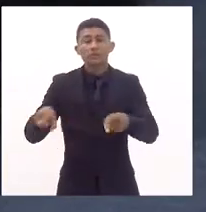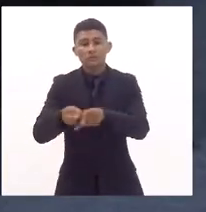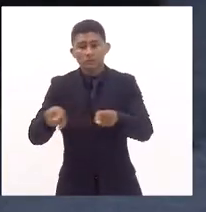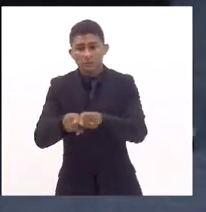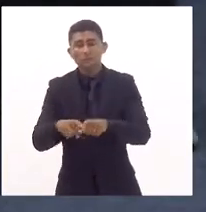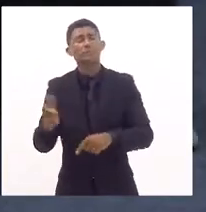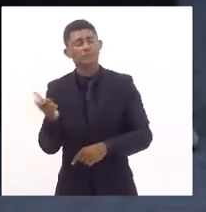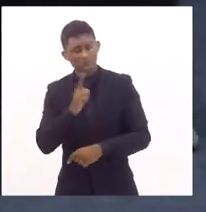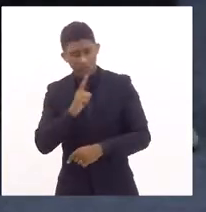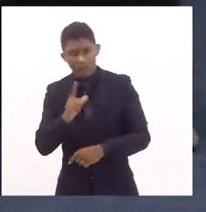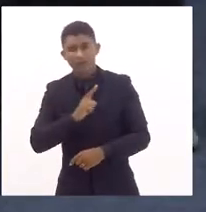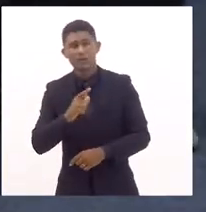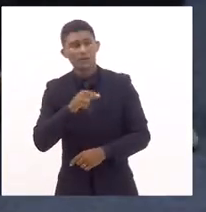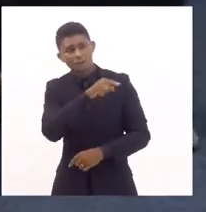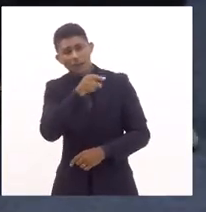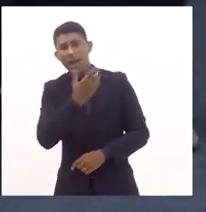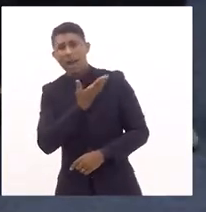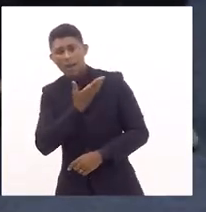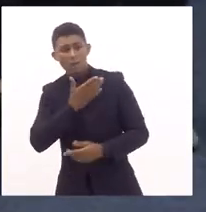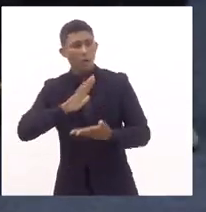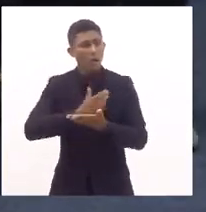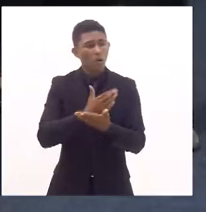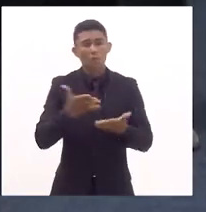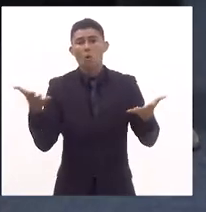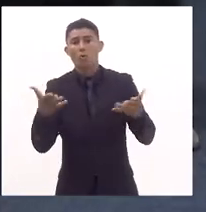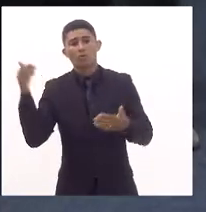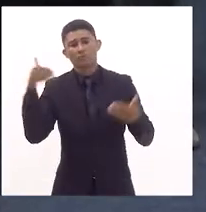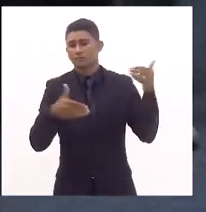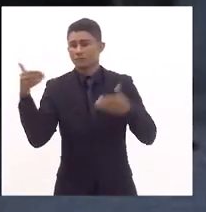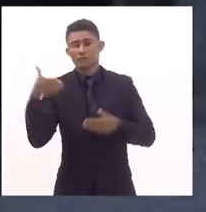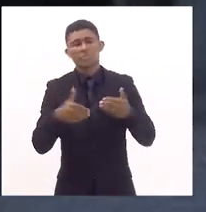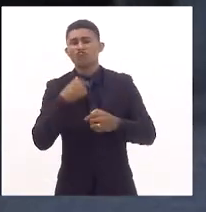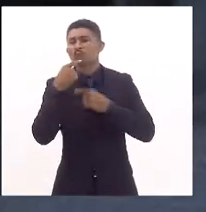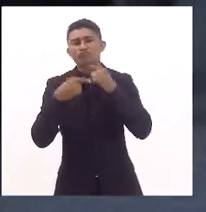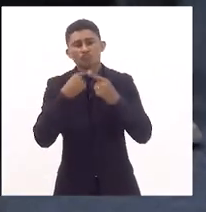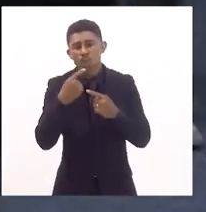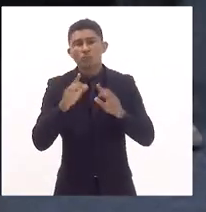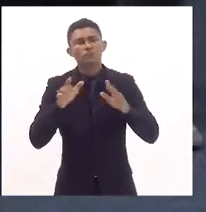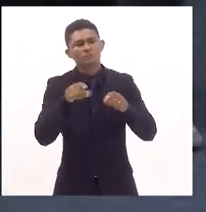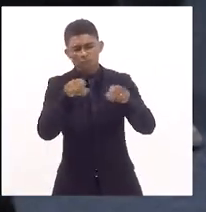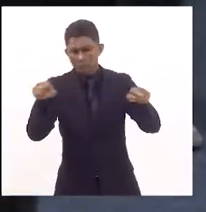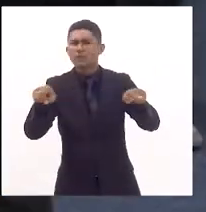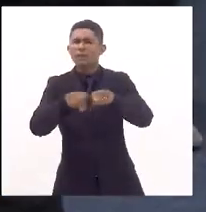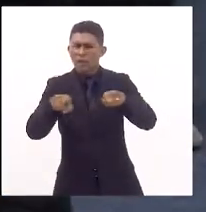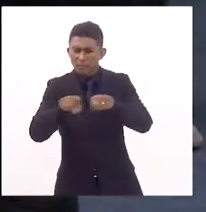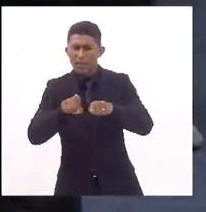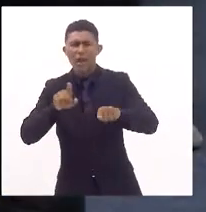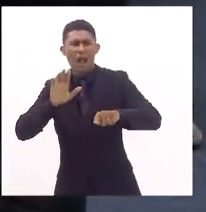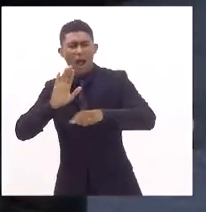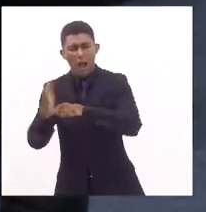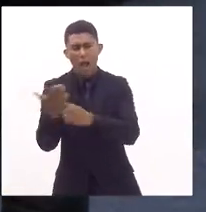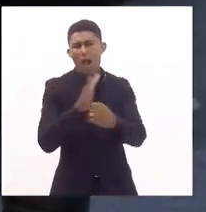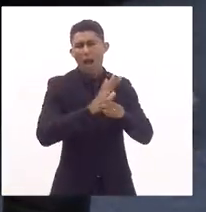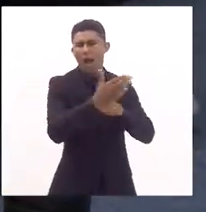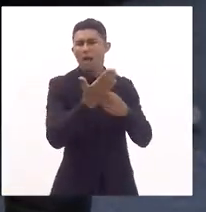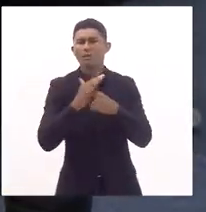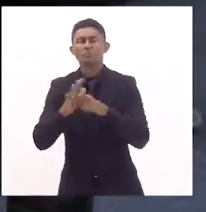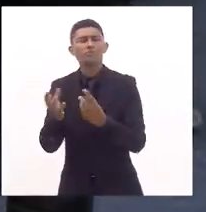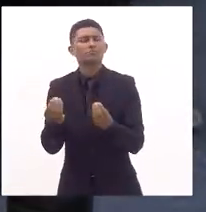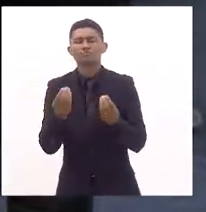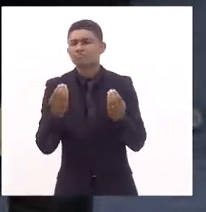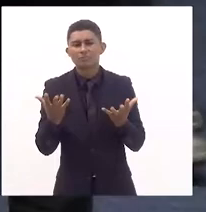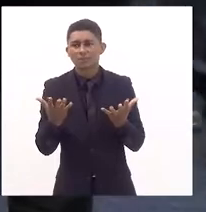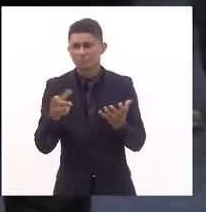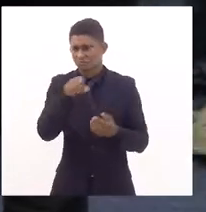e tantas companheiros que não estão aqui hoje, mas que também contribuem para garanti-los, não